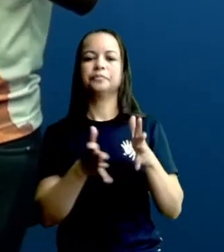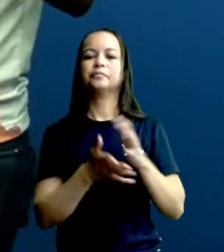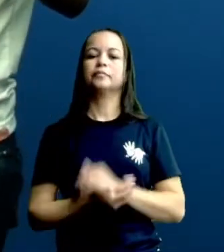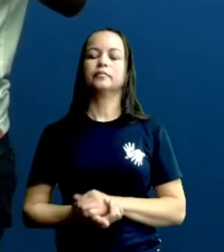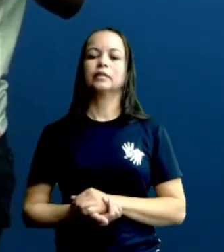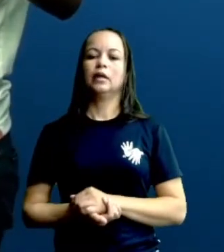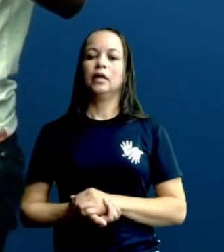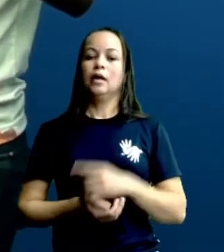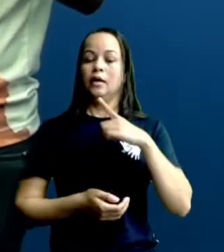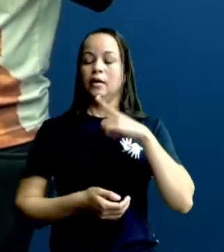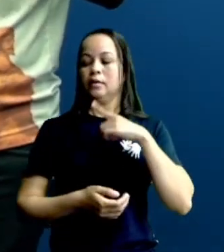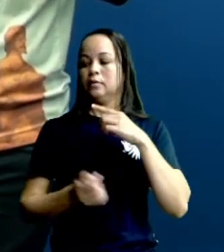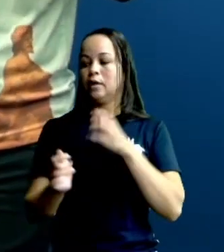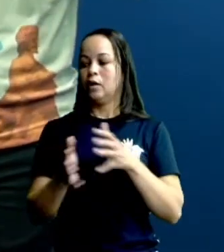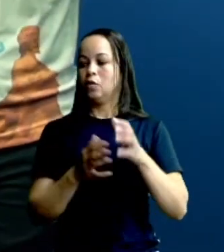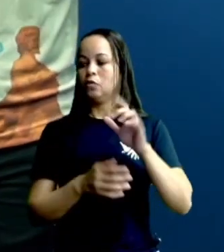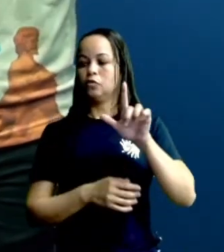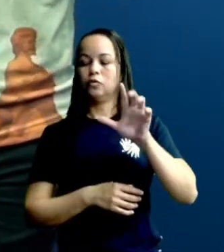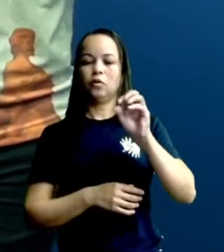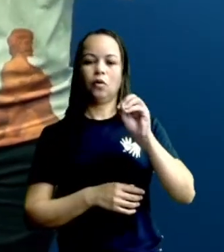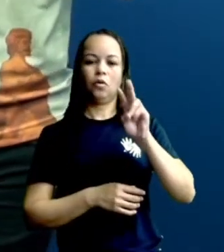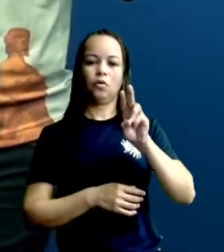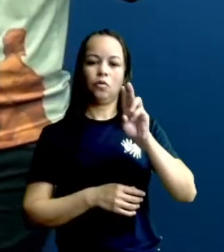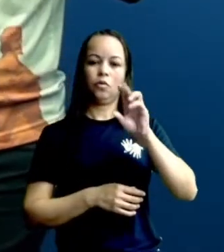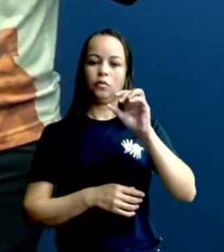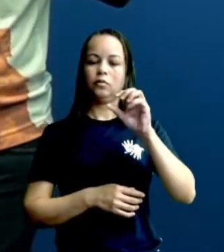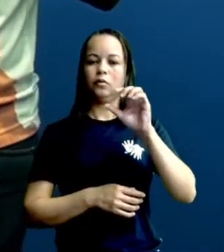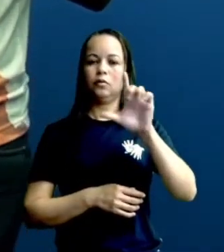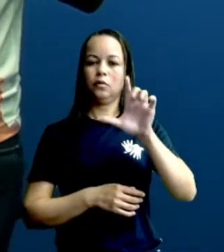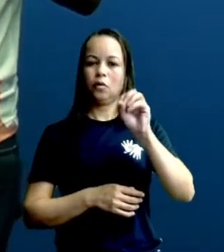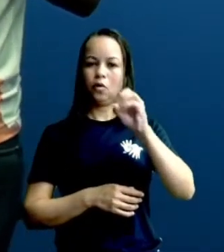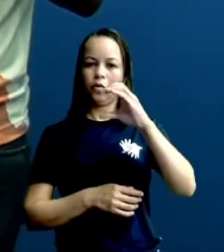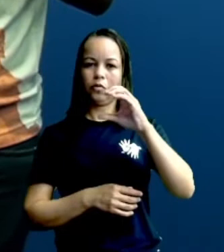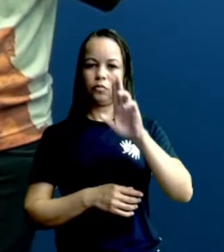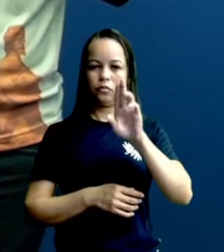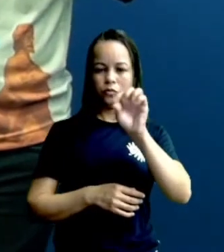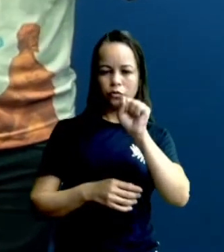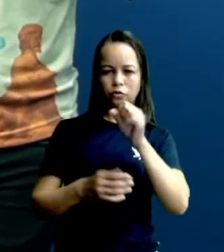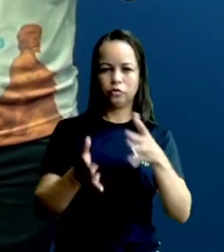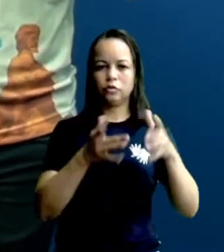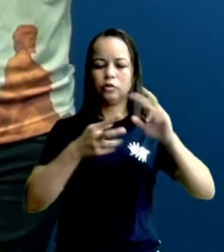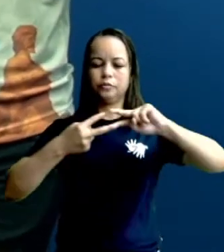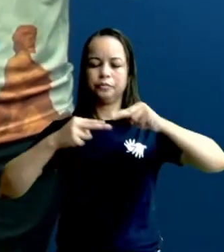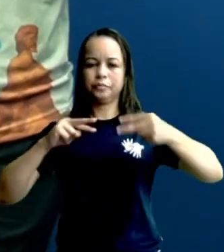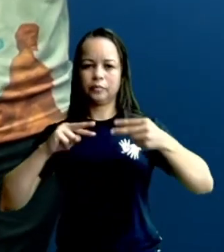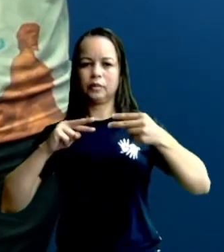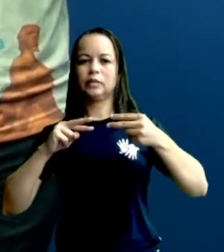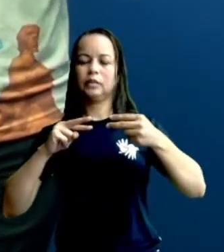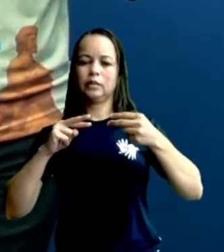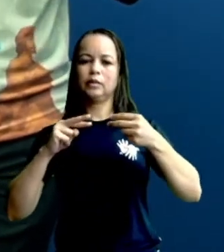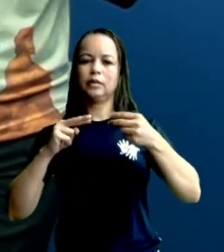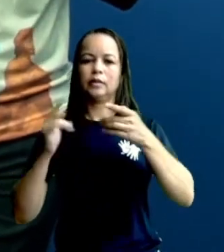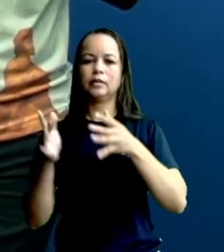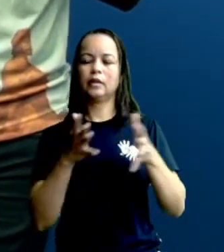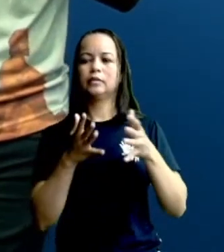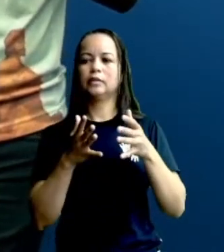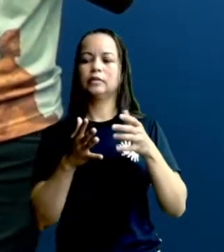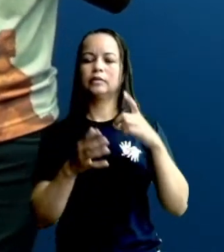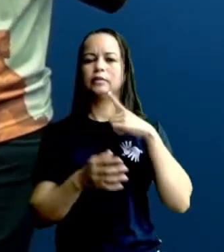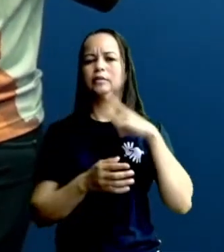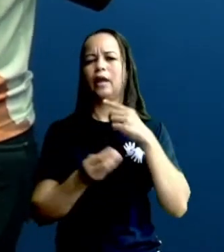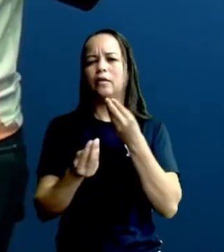de locos gênicos, né? Cada região do cromossomo tem uma função, um gene definido